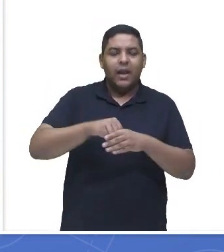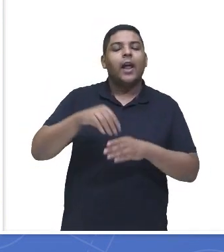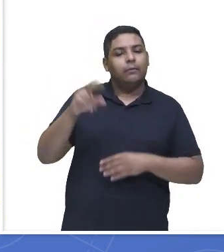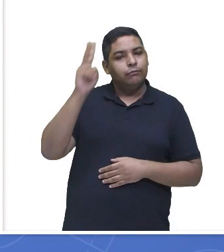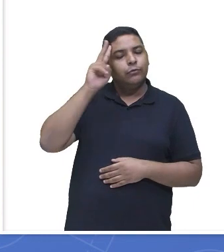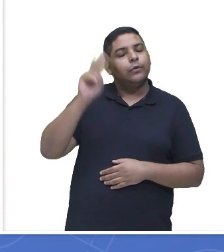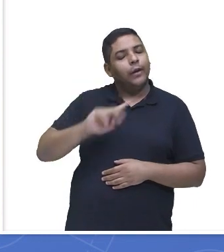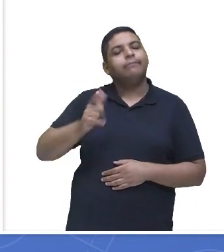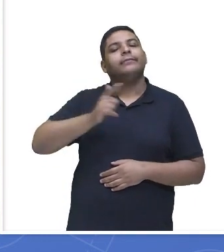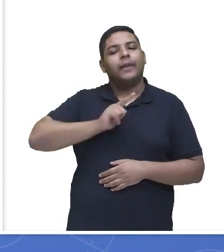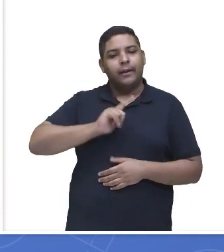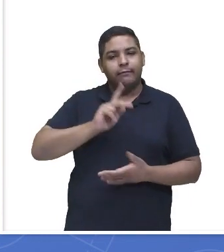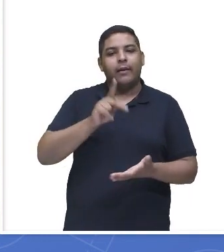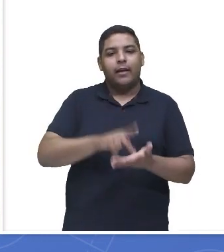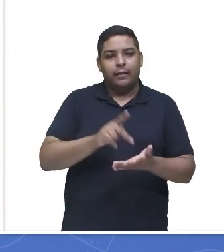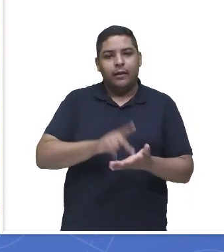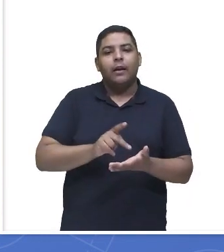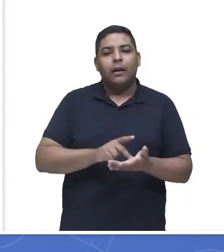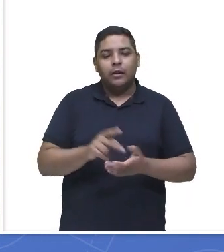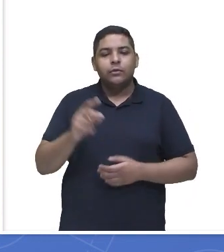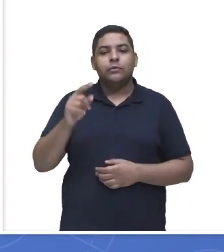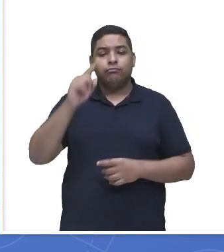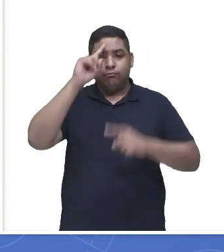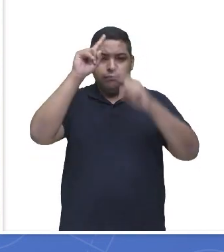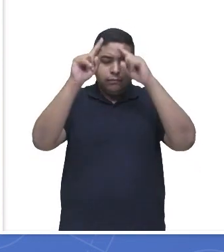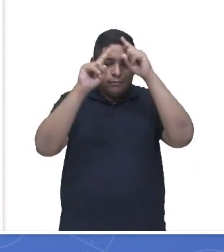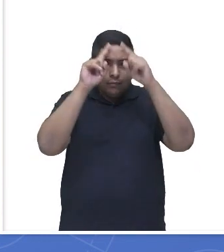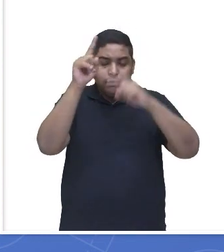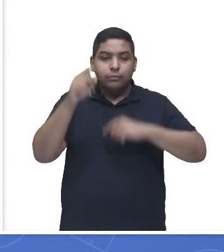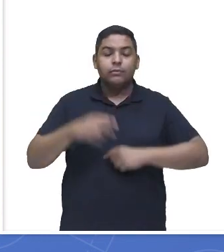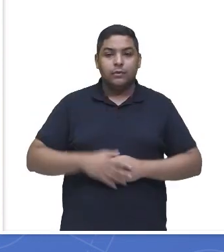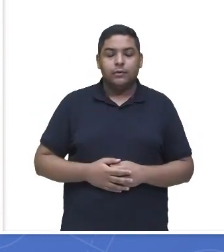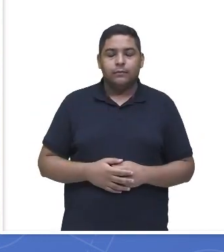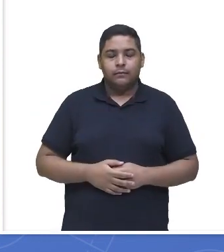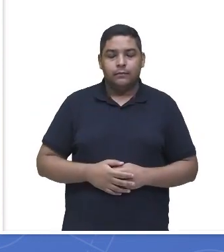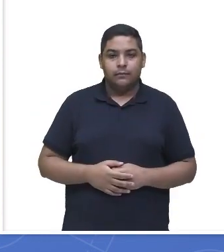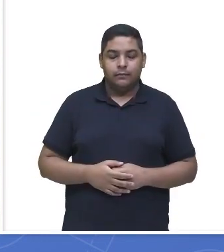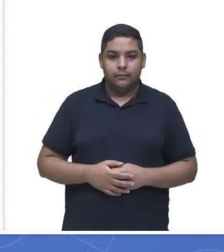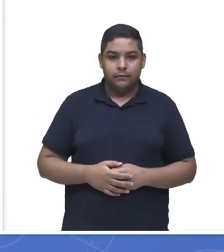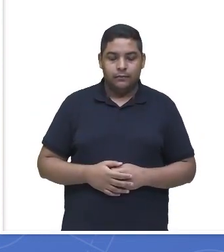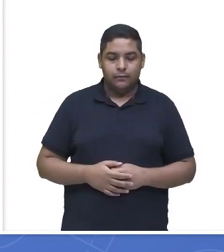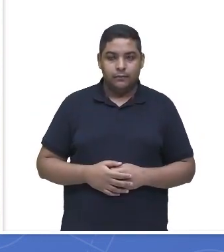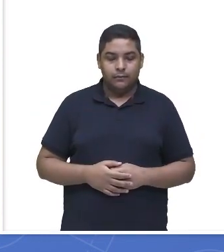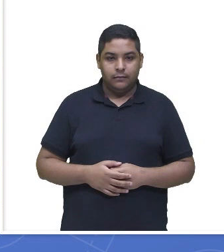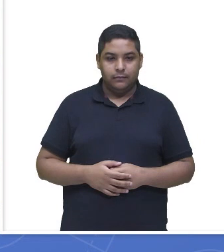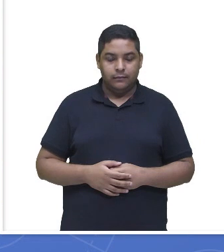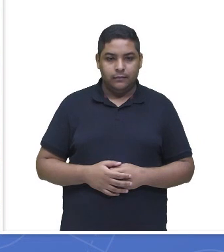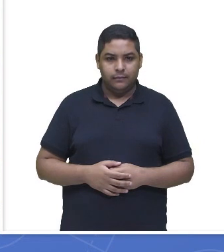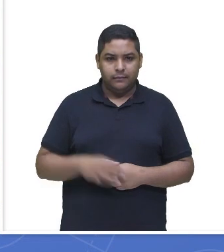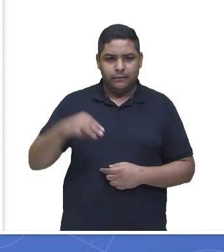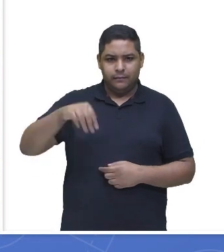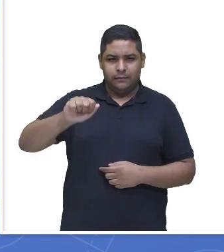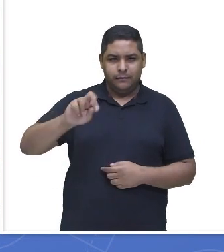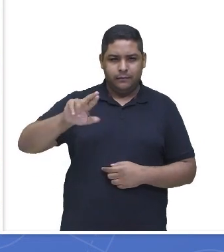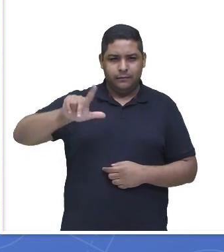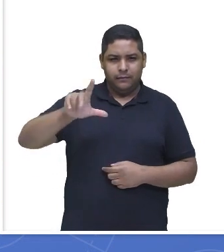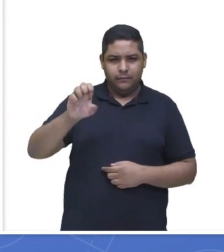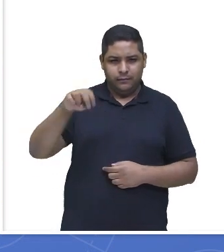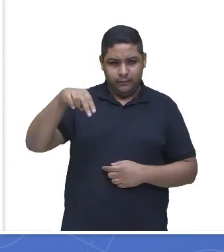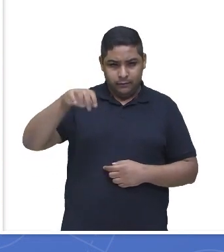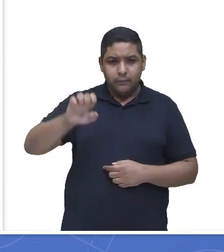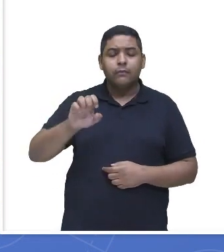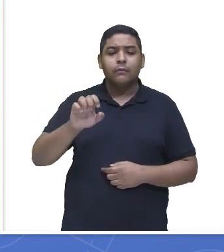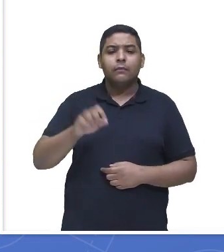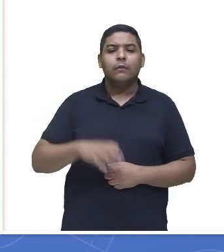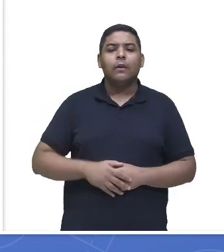essa nova maneira aí de pensar e de ver o mundo. E muito interessante, por sinal. A Marlene responde para nós, ou seja, um pensamento voltado para o